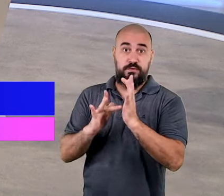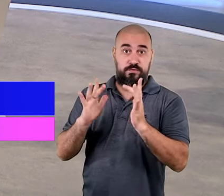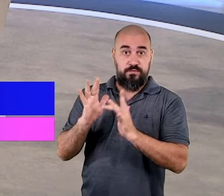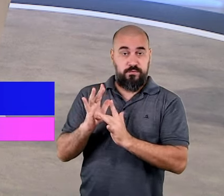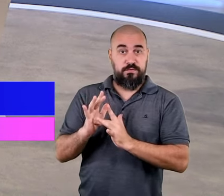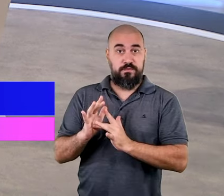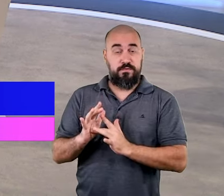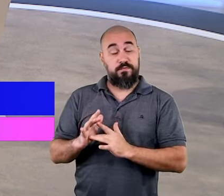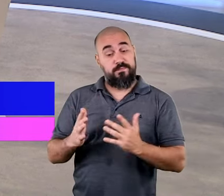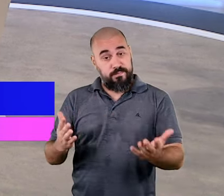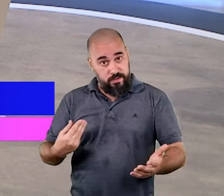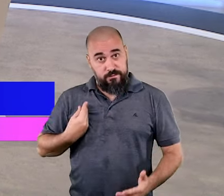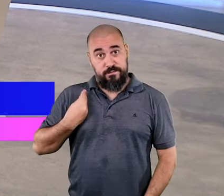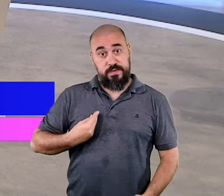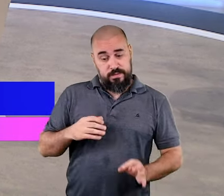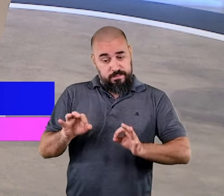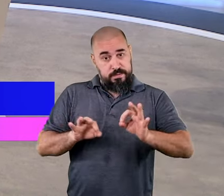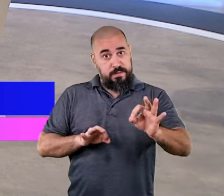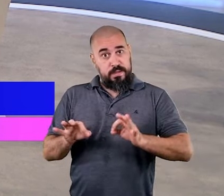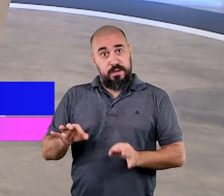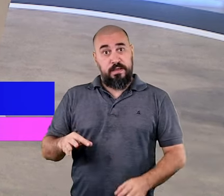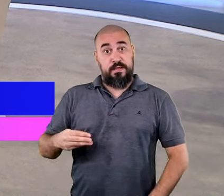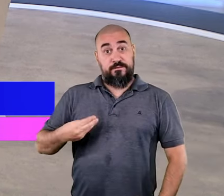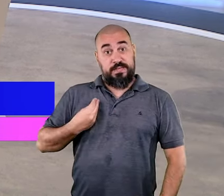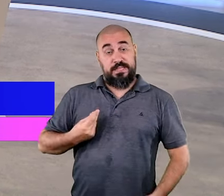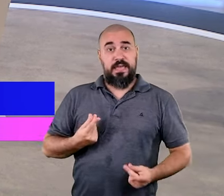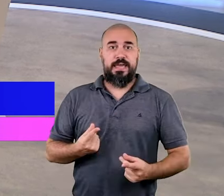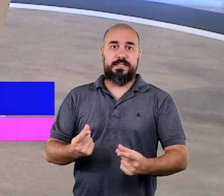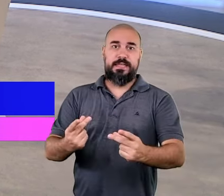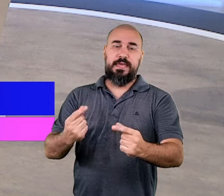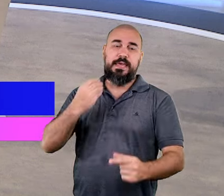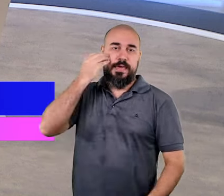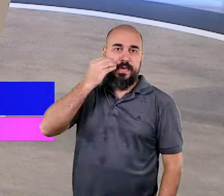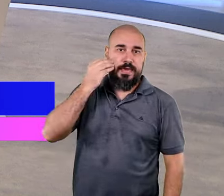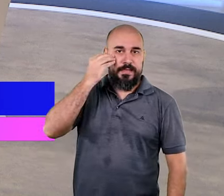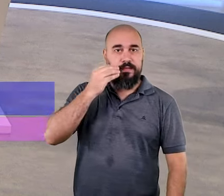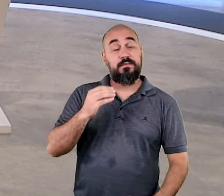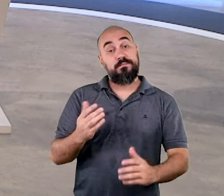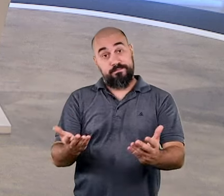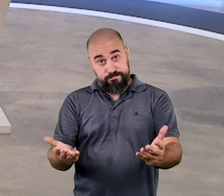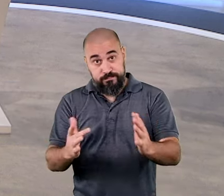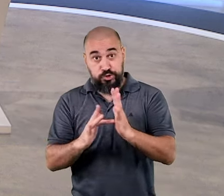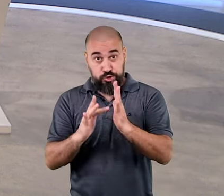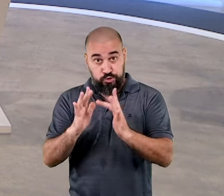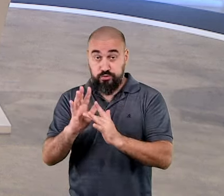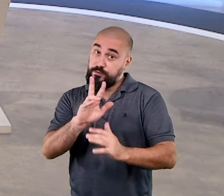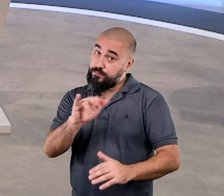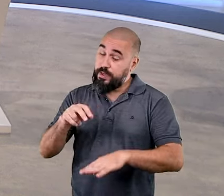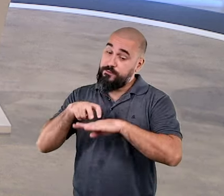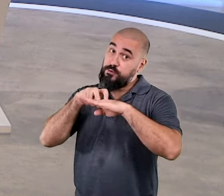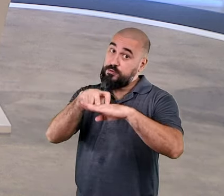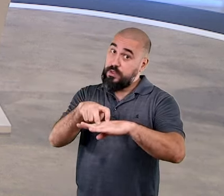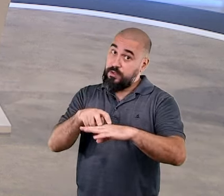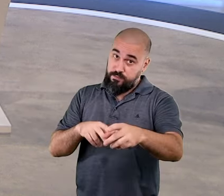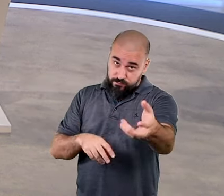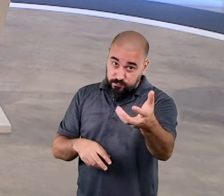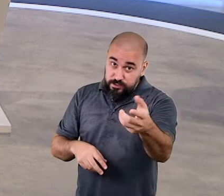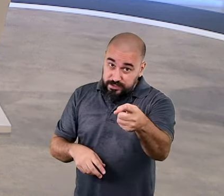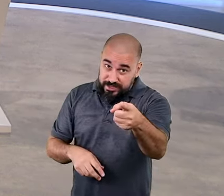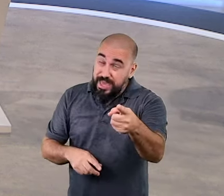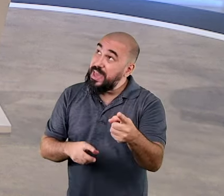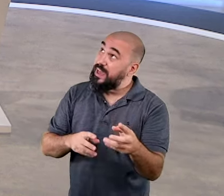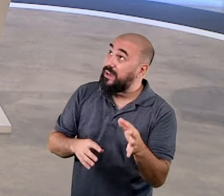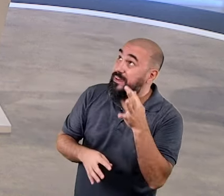uma vida que se prepara para ter a eternidade junto a Ele. Jesus Cristo vai voltar. E você?